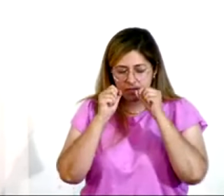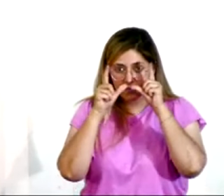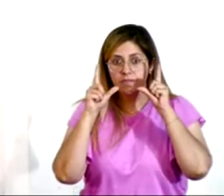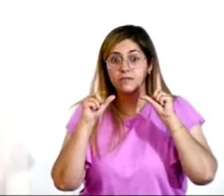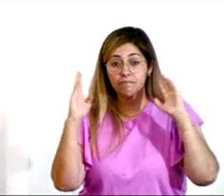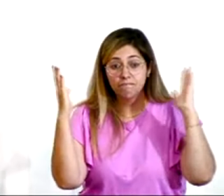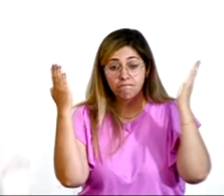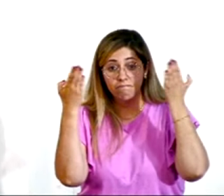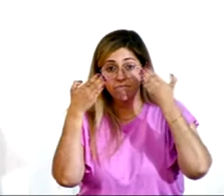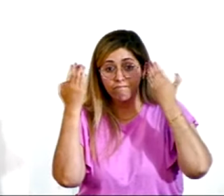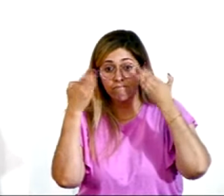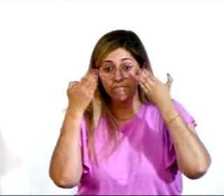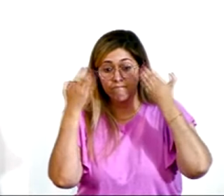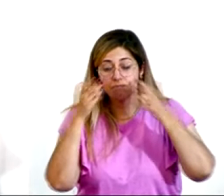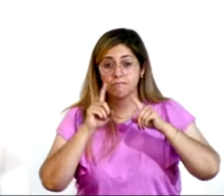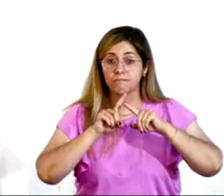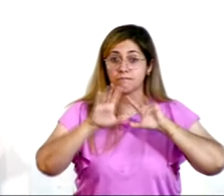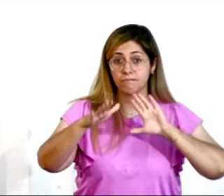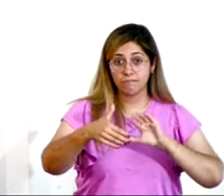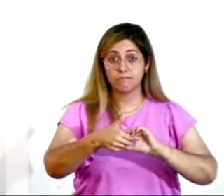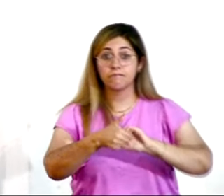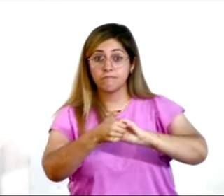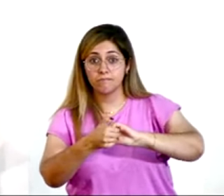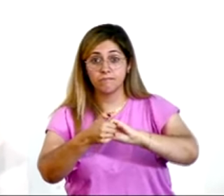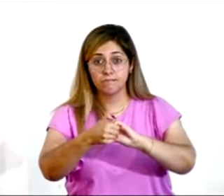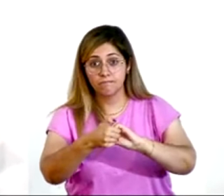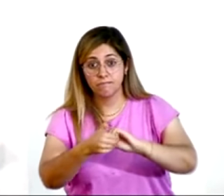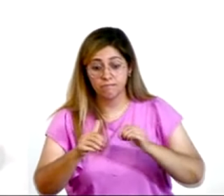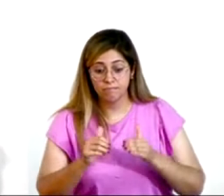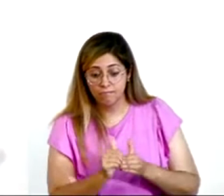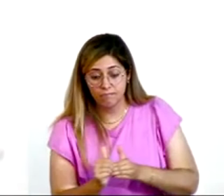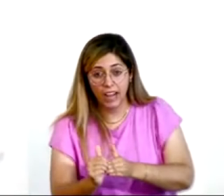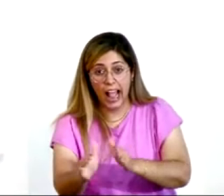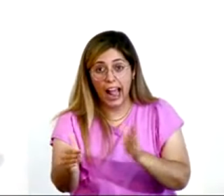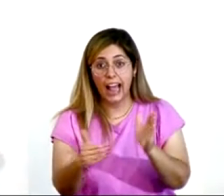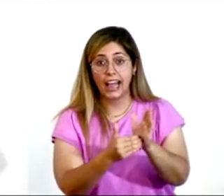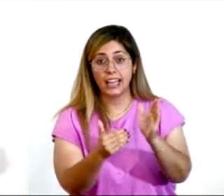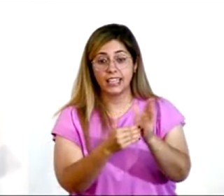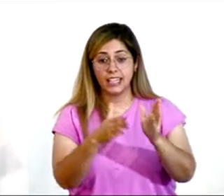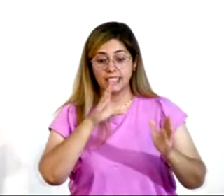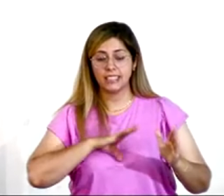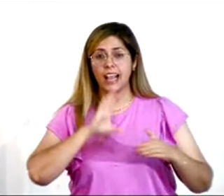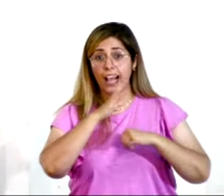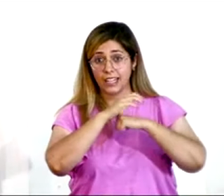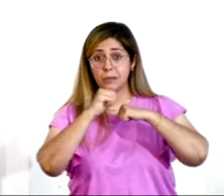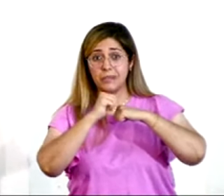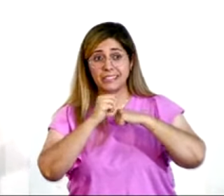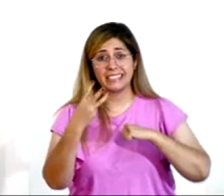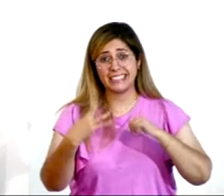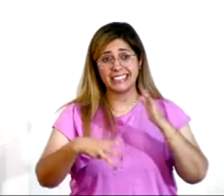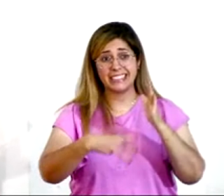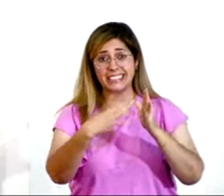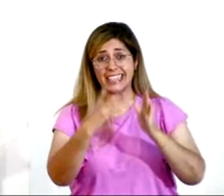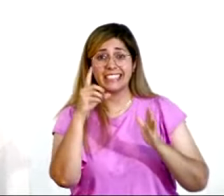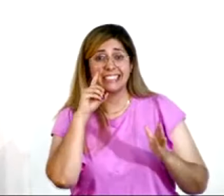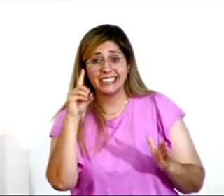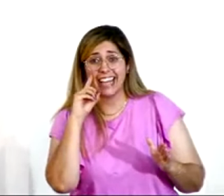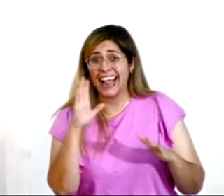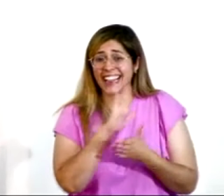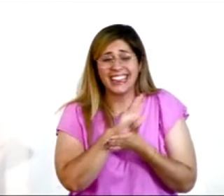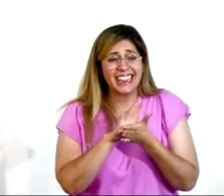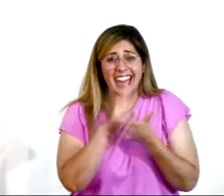mão, levaram-no para Damasco. Esteve 3 dias sem ver, durante os quais nada comeu, nem